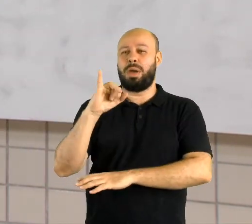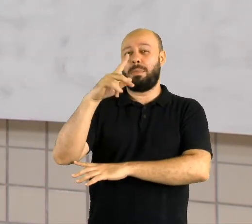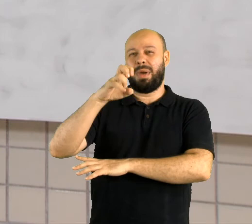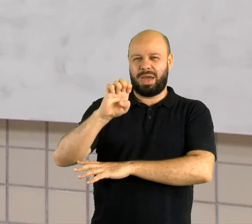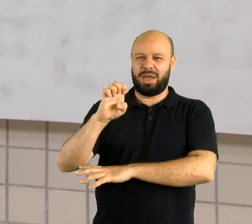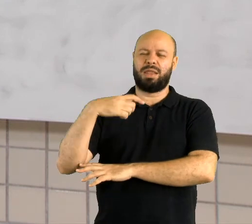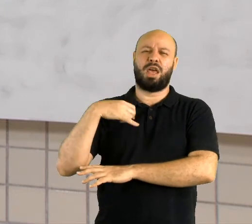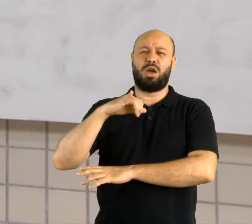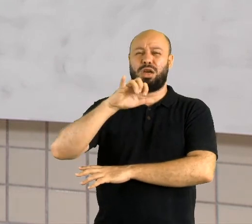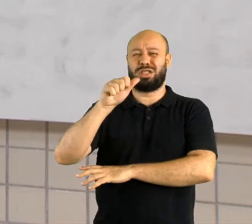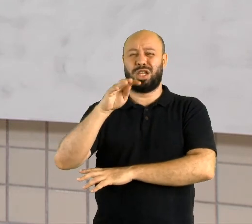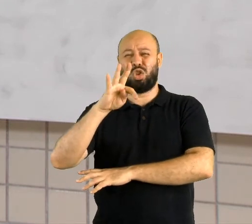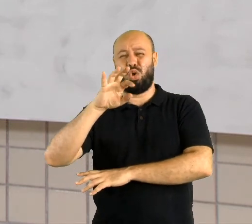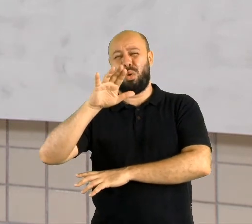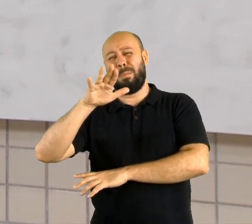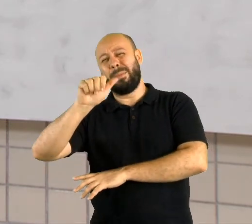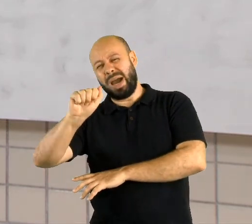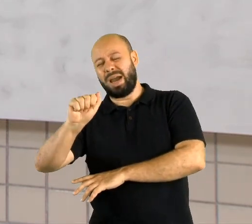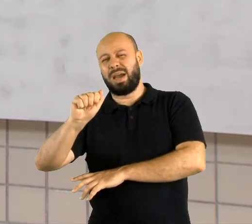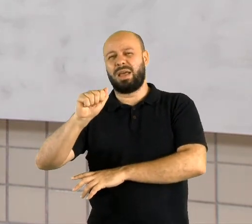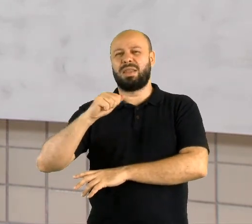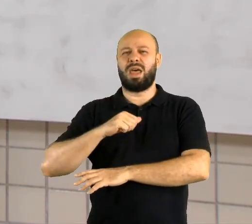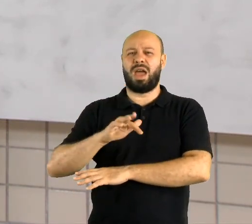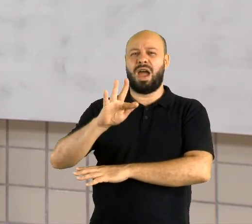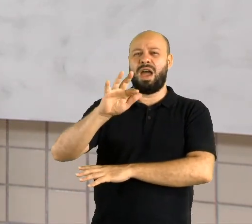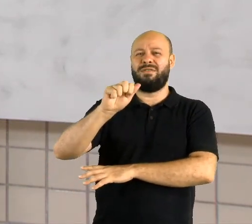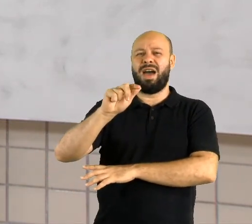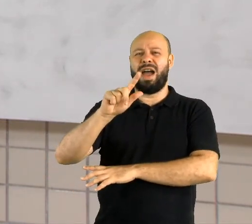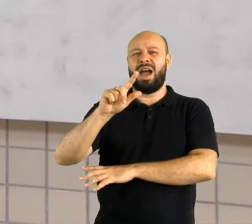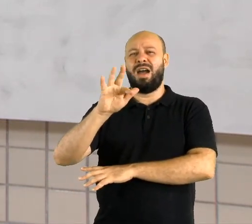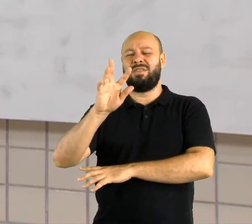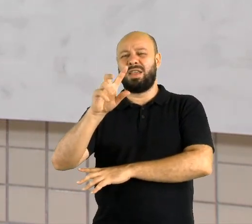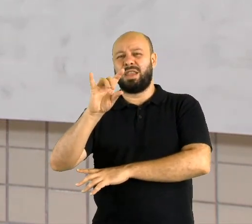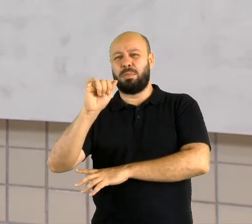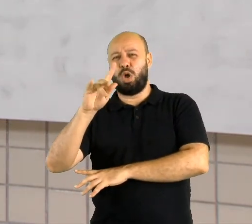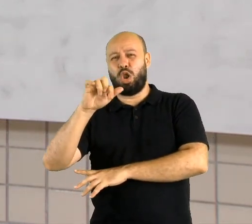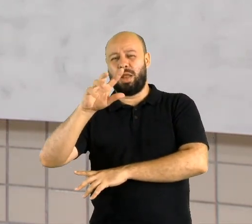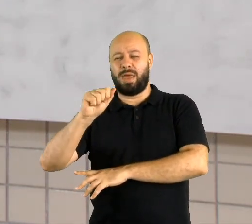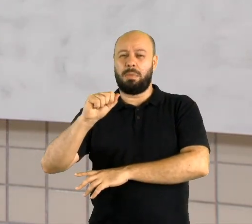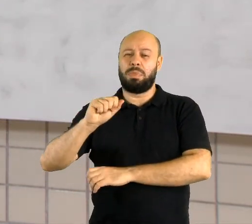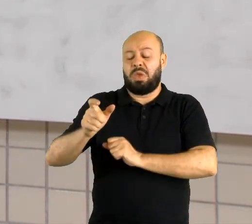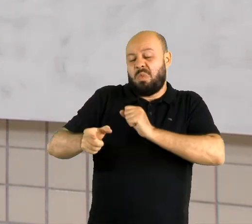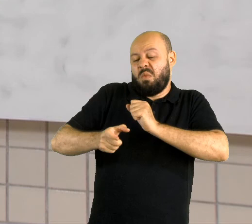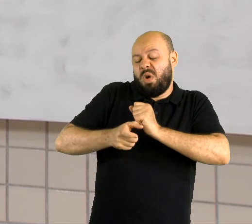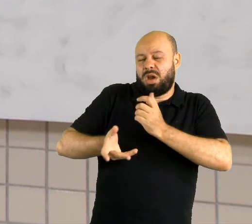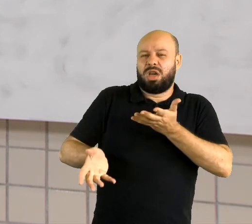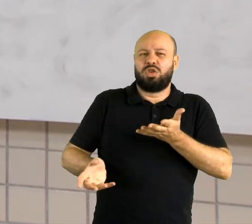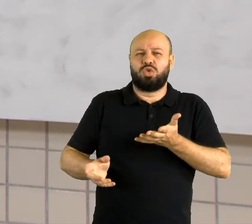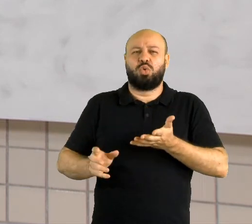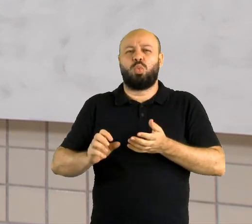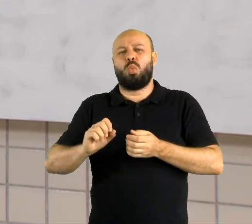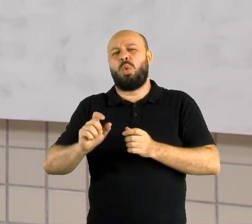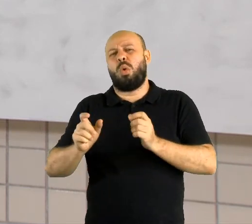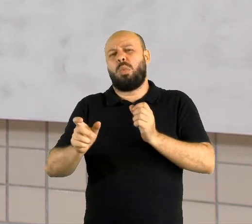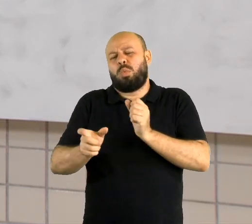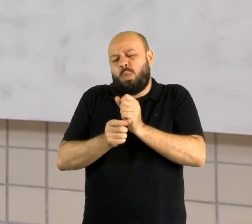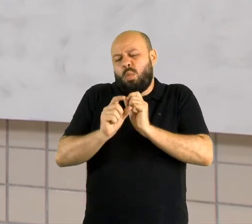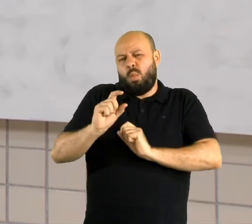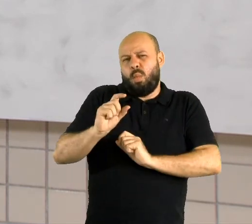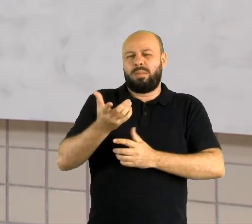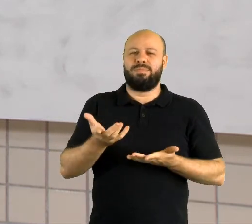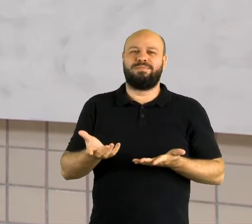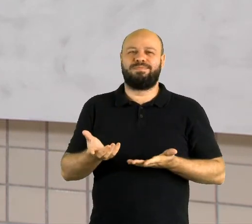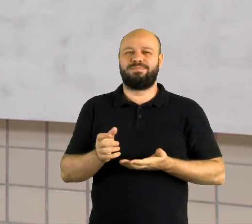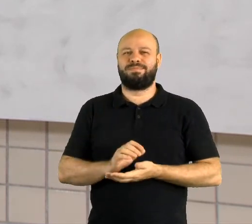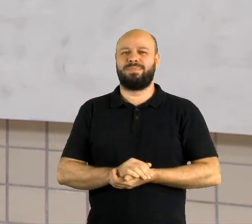ter um jatobá, vai ter uma fava de bolota, vai ter um caju ou cajuí. E